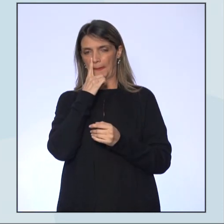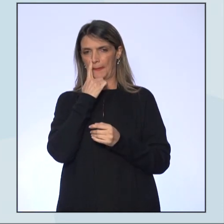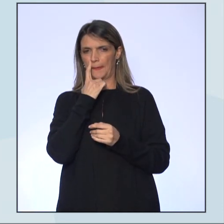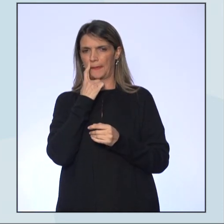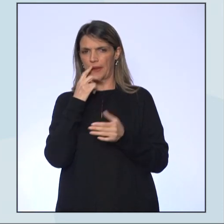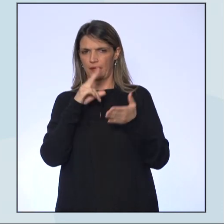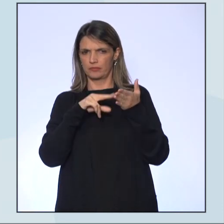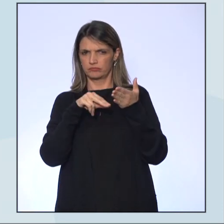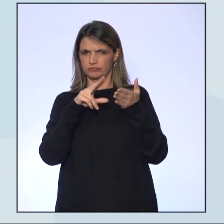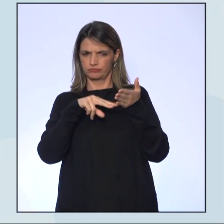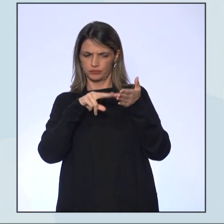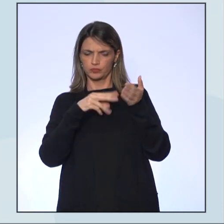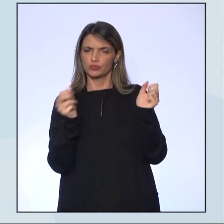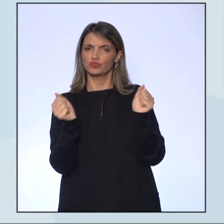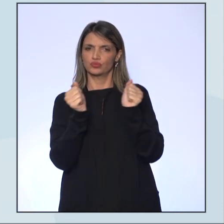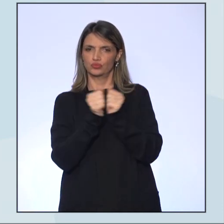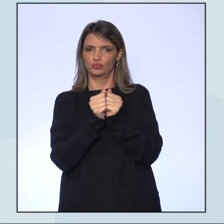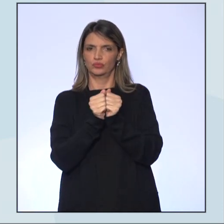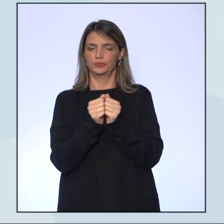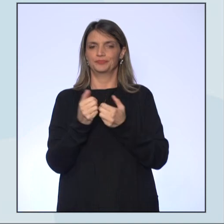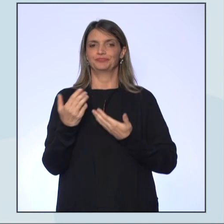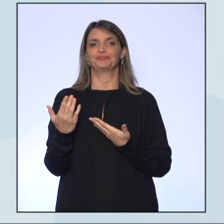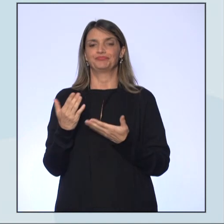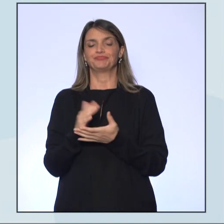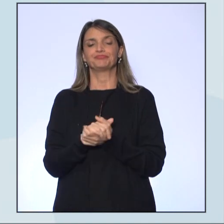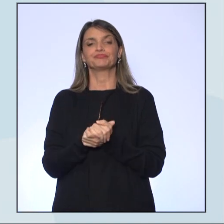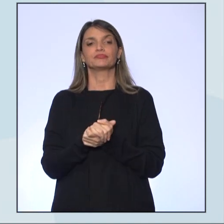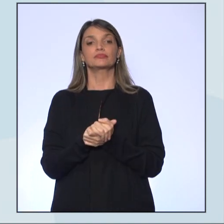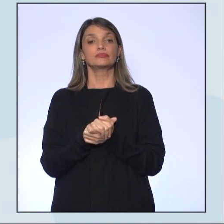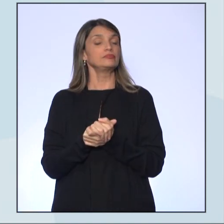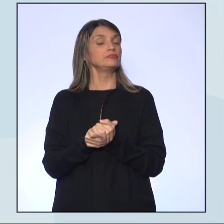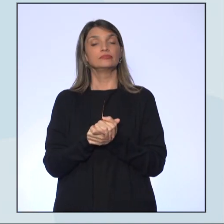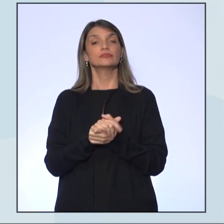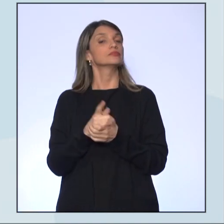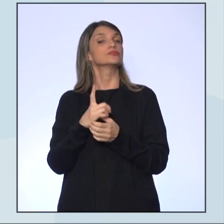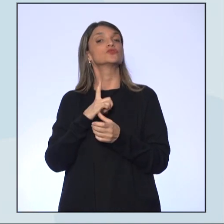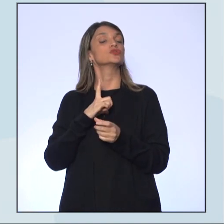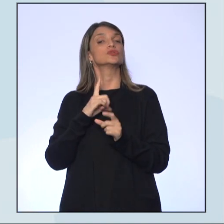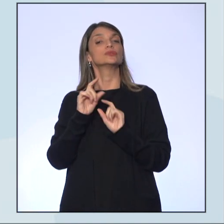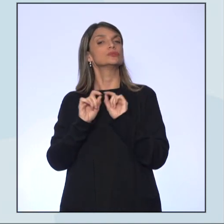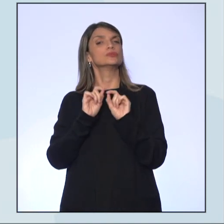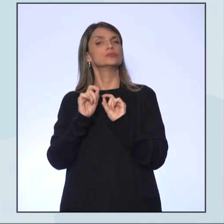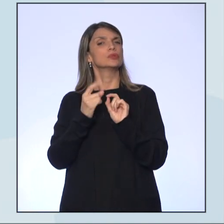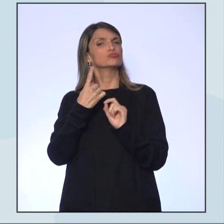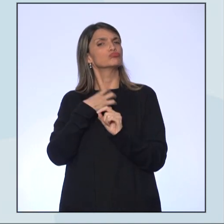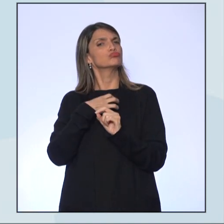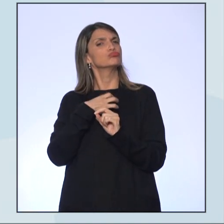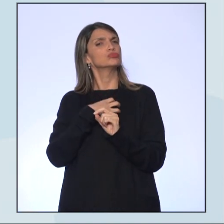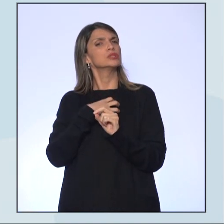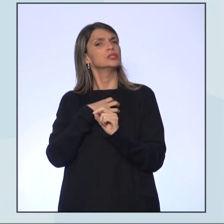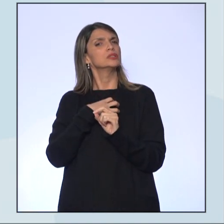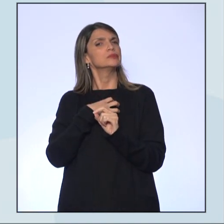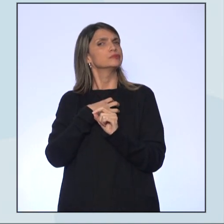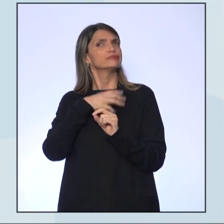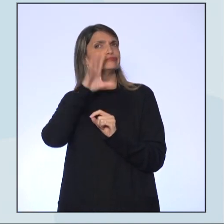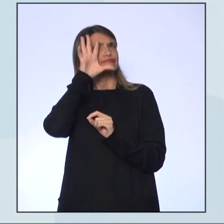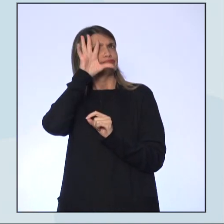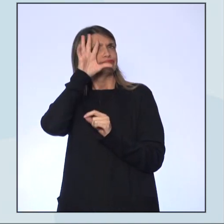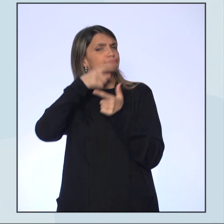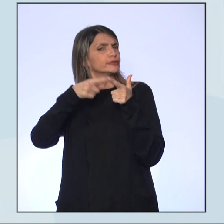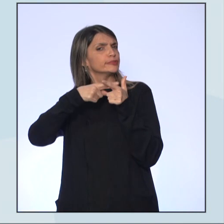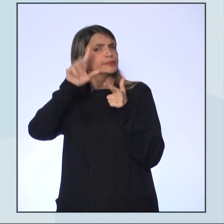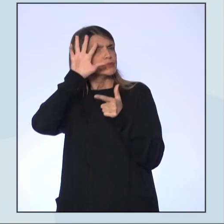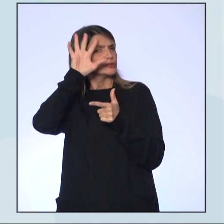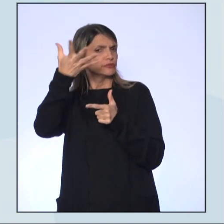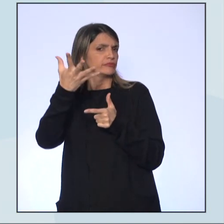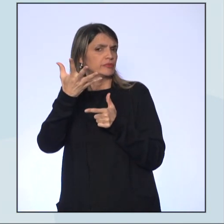leitura compartilhada, eu leio daqui e vocês leem daí. Só havia, então, uma maneira de resolver esse problema: o